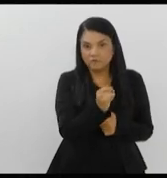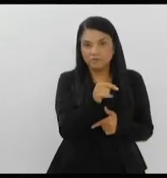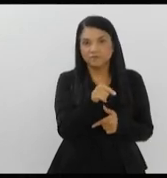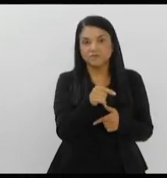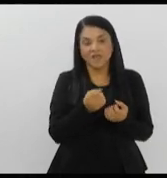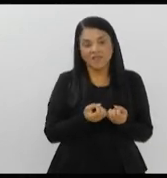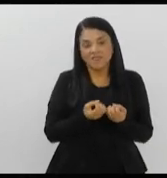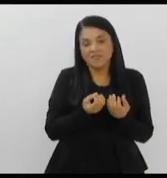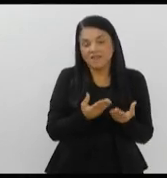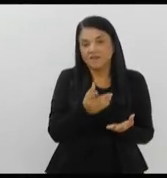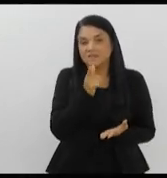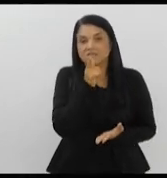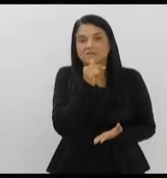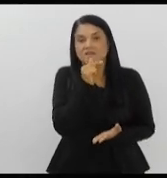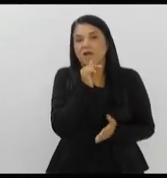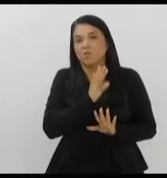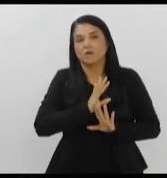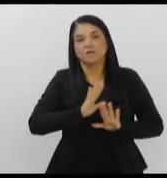entrega de água potável.